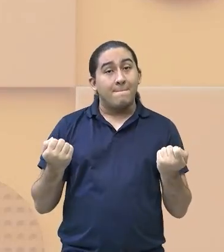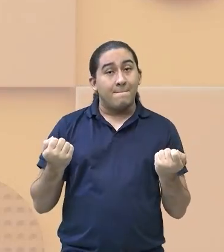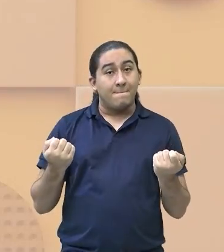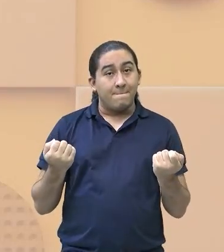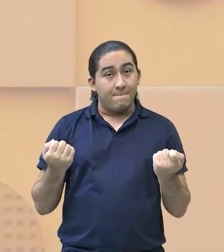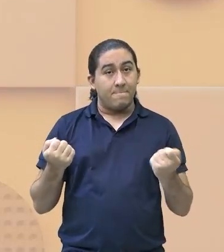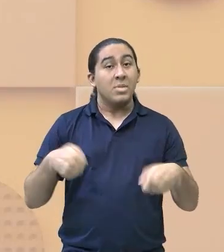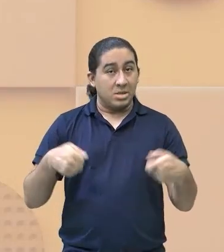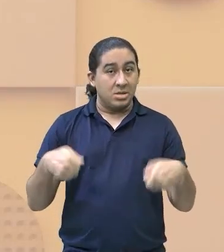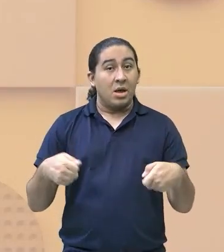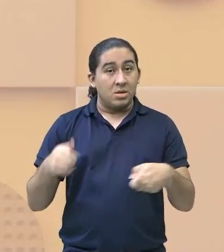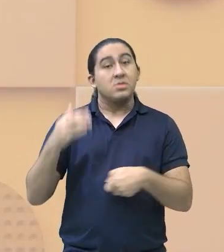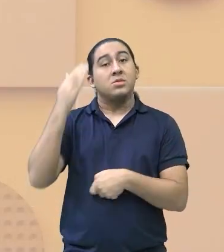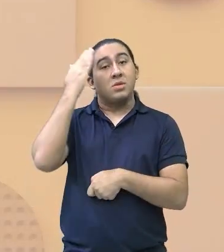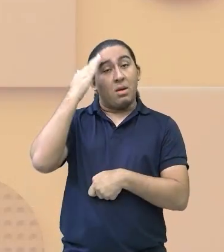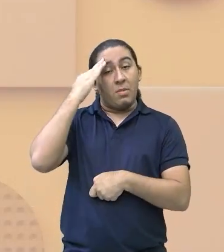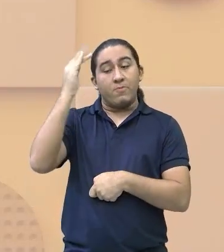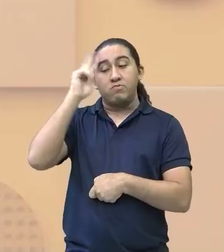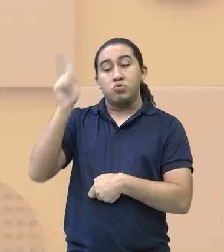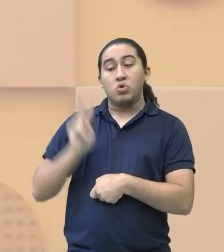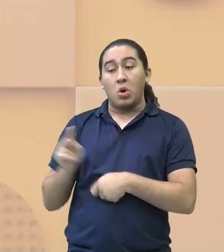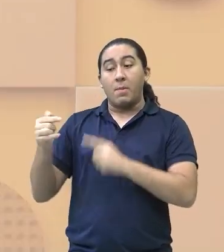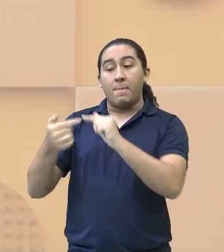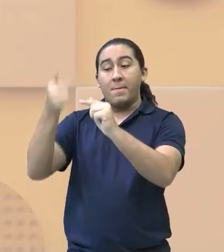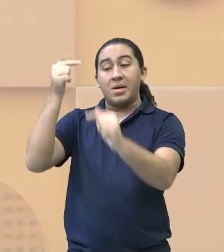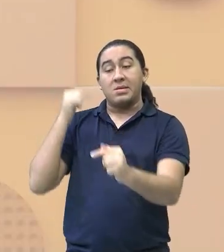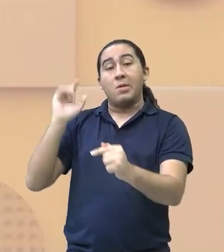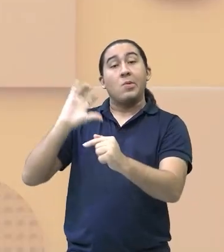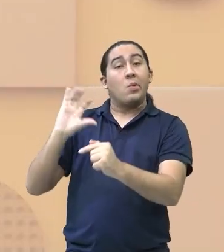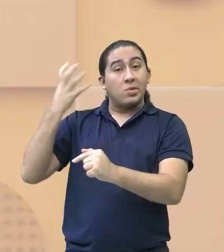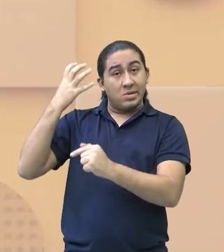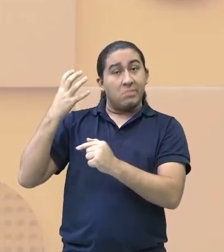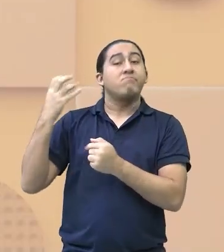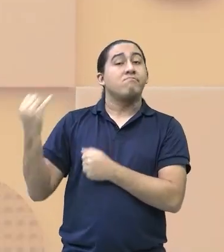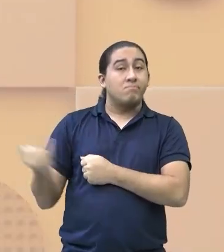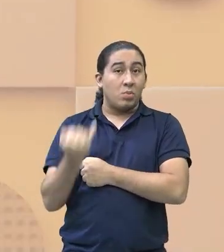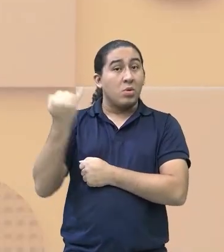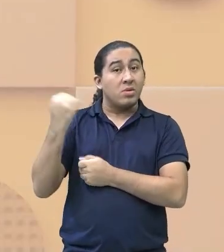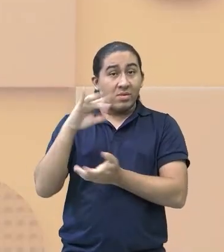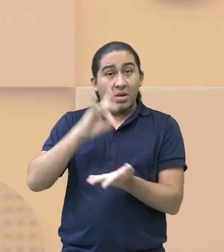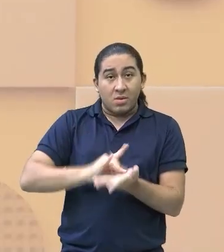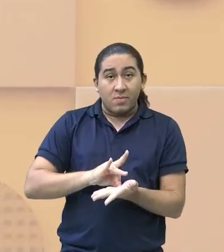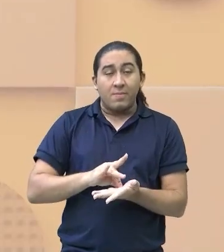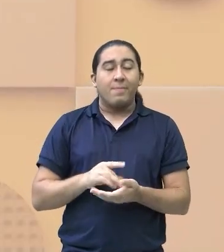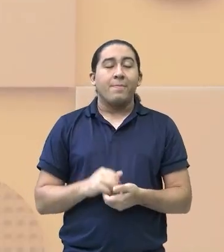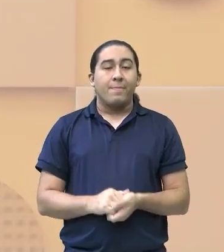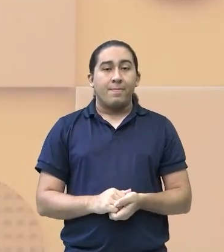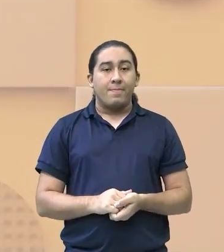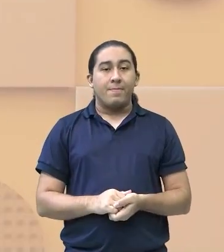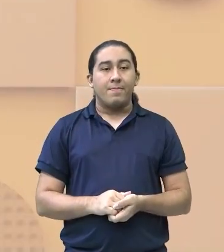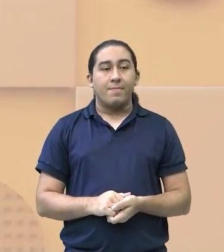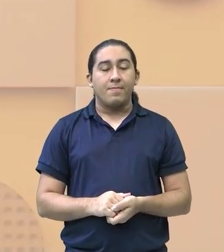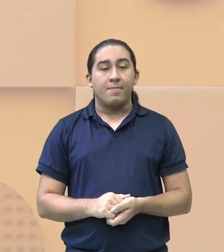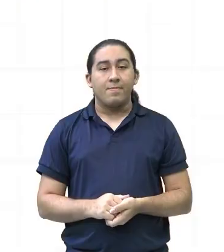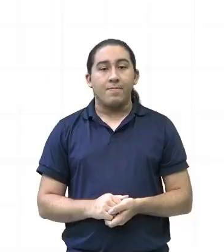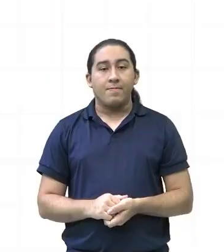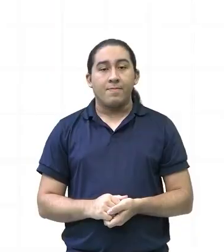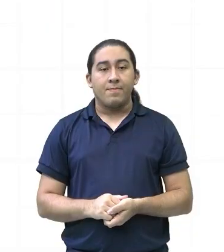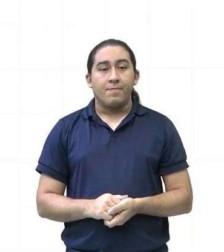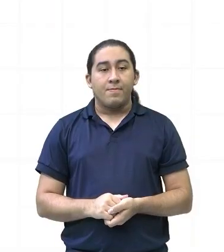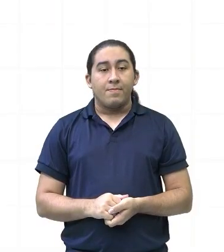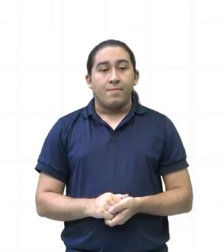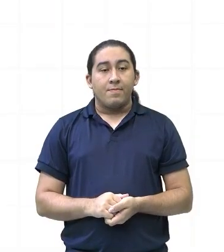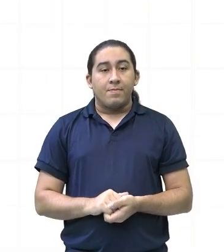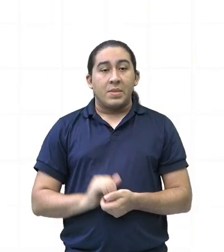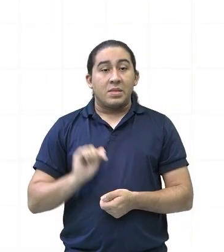Nós sabemos, então, um pouco dessa história que aconteceu lá, então, né, nos nossos antepassados. Vamos, então, ao próximo livro, que